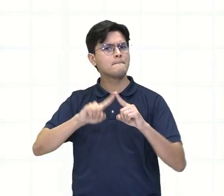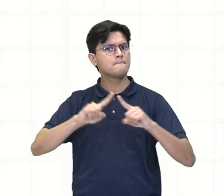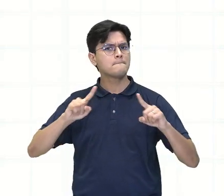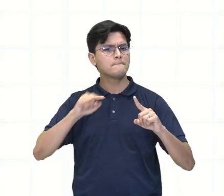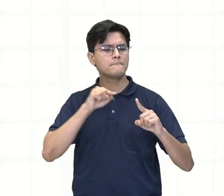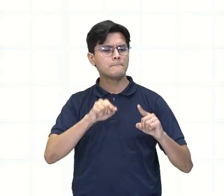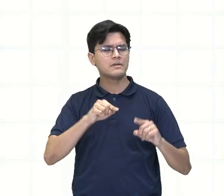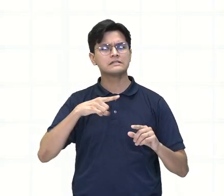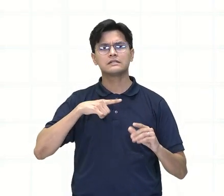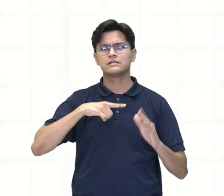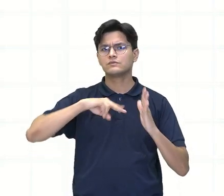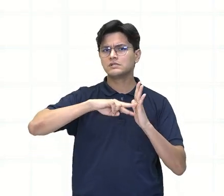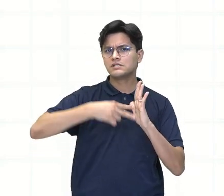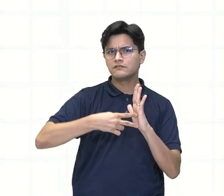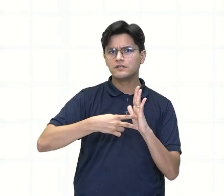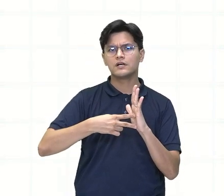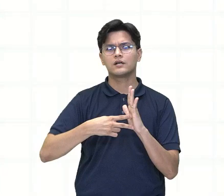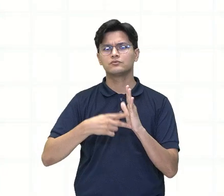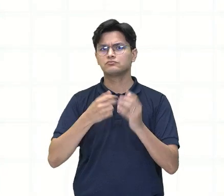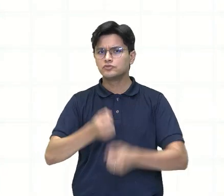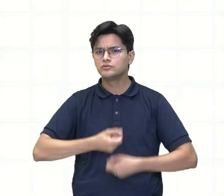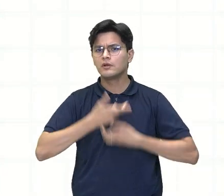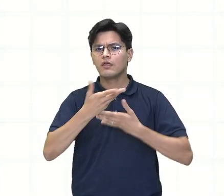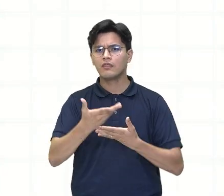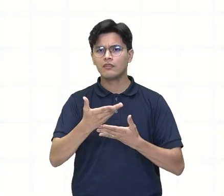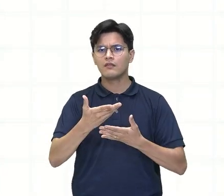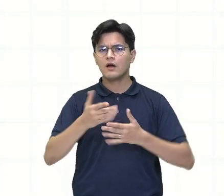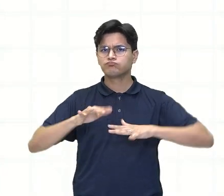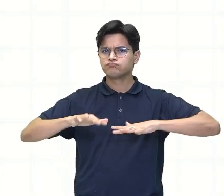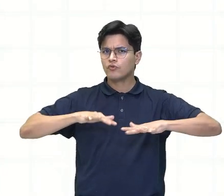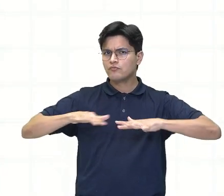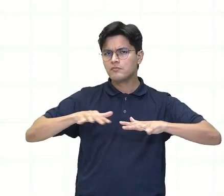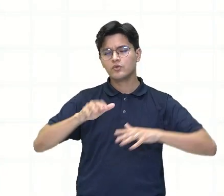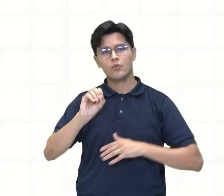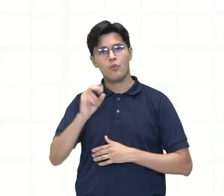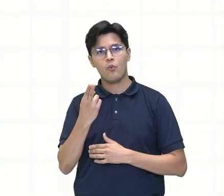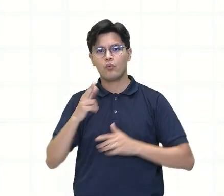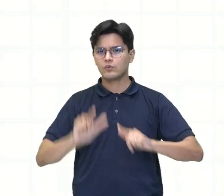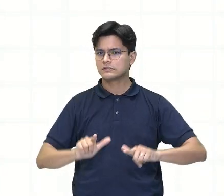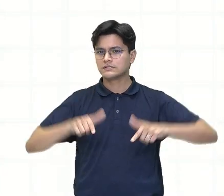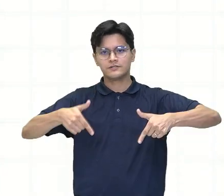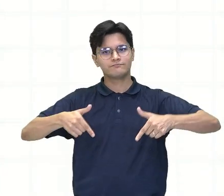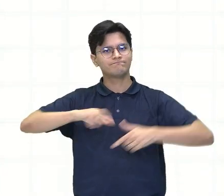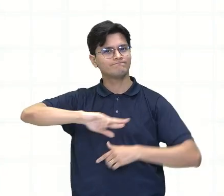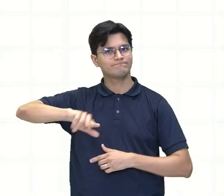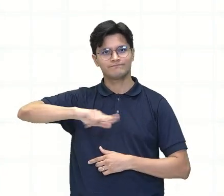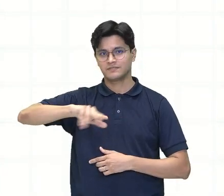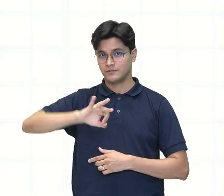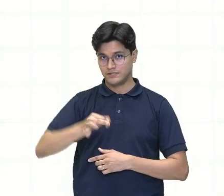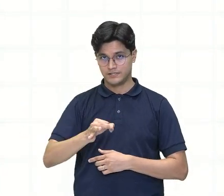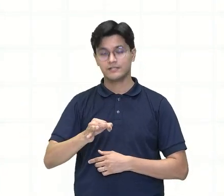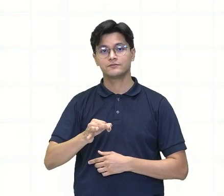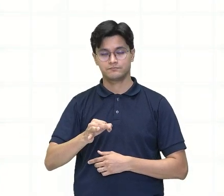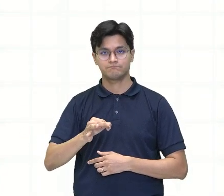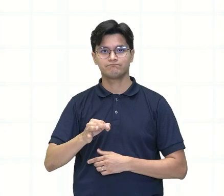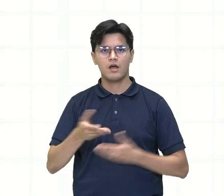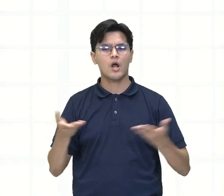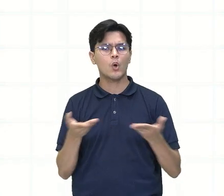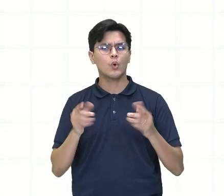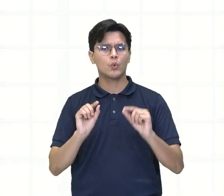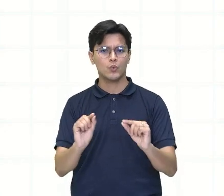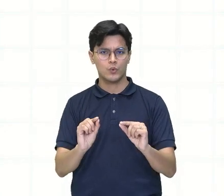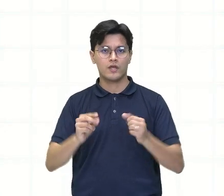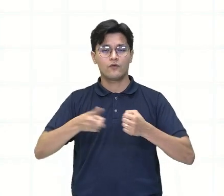que quando expressa uma ação ou um movimento é um verbo de ação que vai aparecer no predicado verbal. Aqui não, no